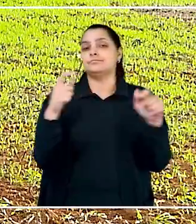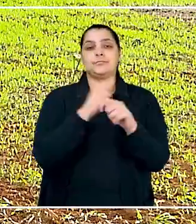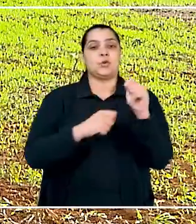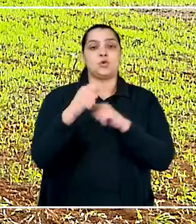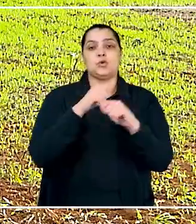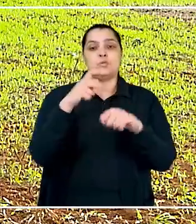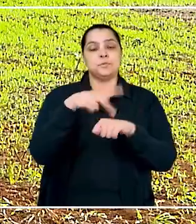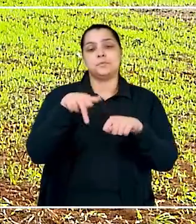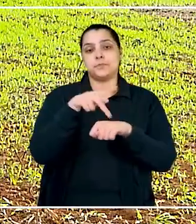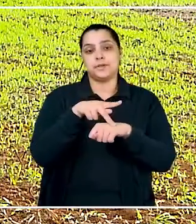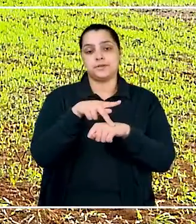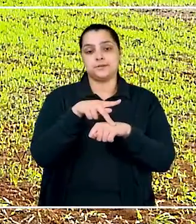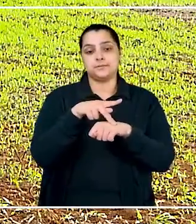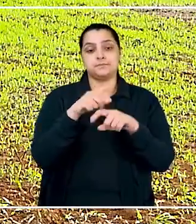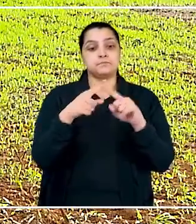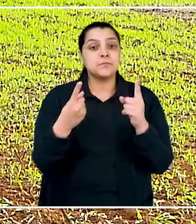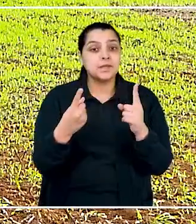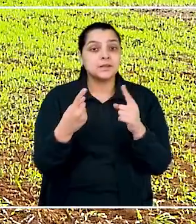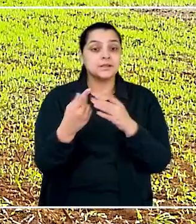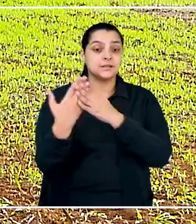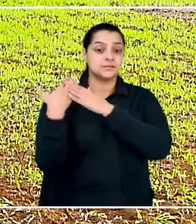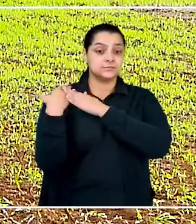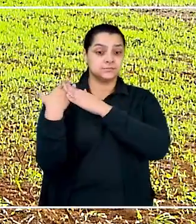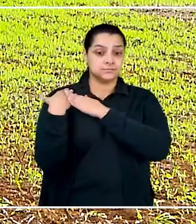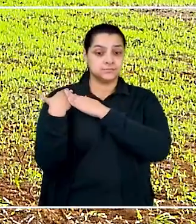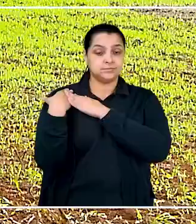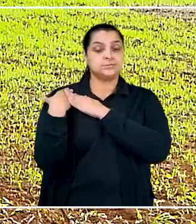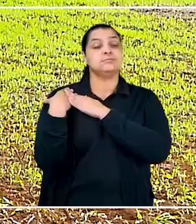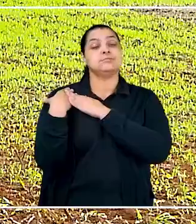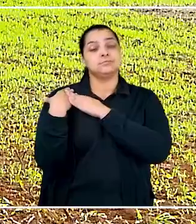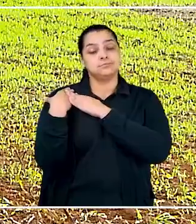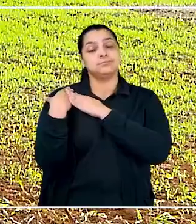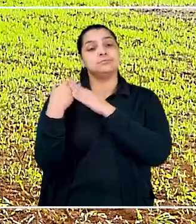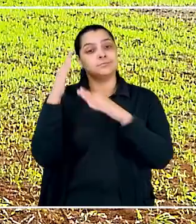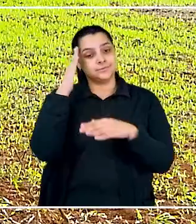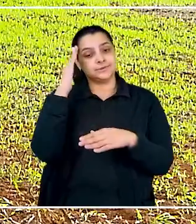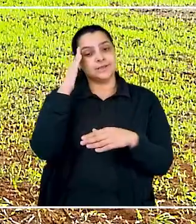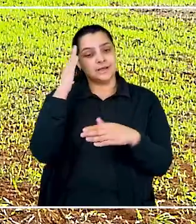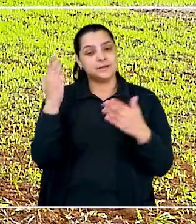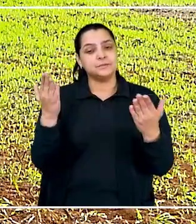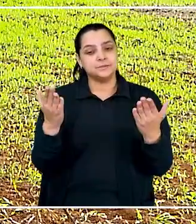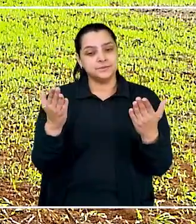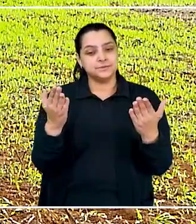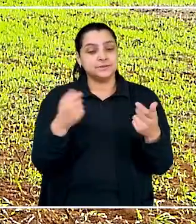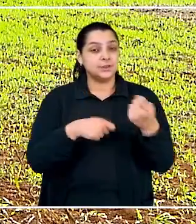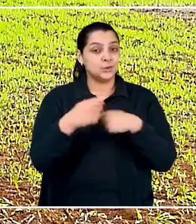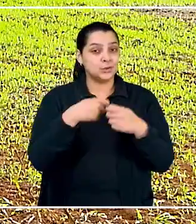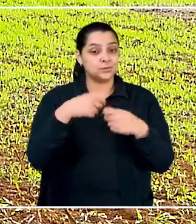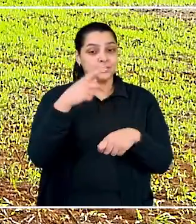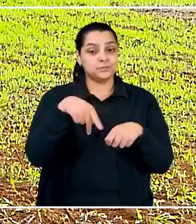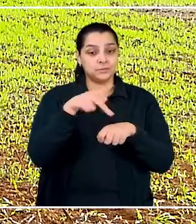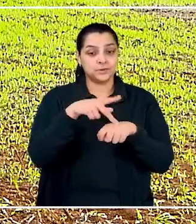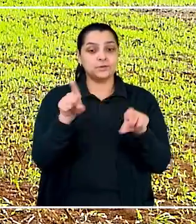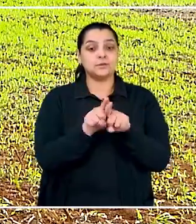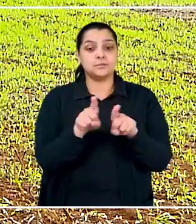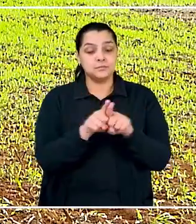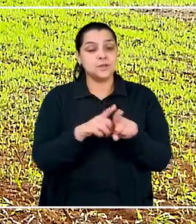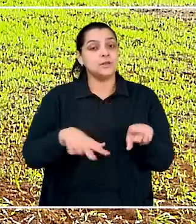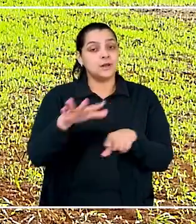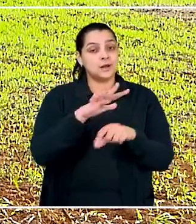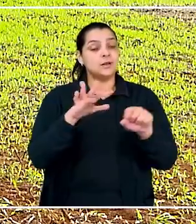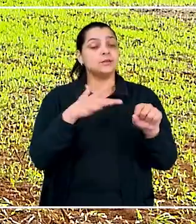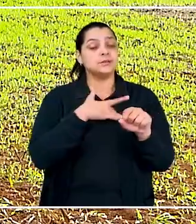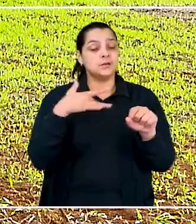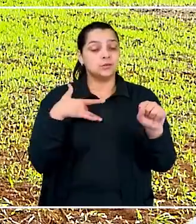parte da economia do país. Só que essa responsabilidade, por ser um segmento da economia do país, também se faz na